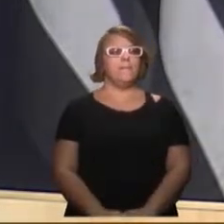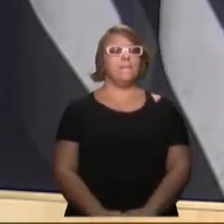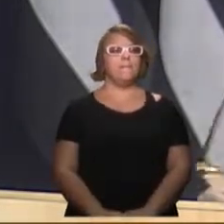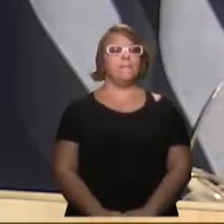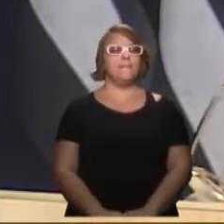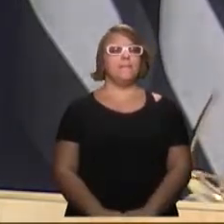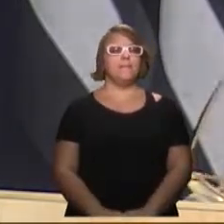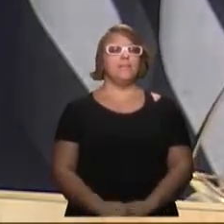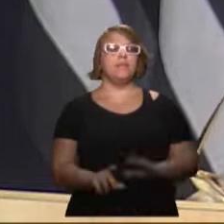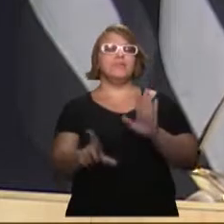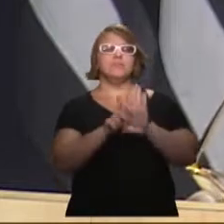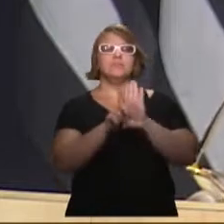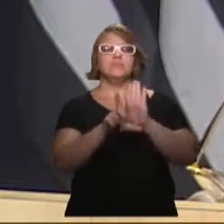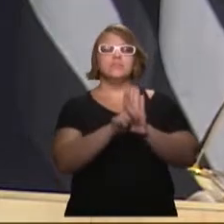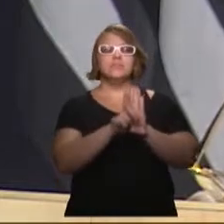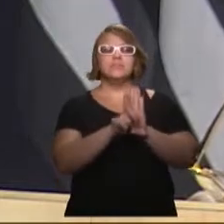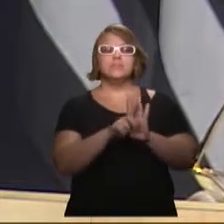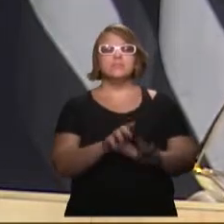legisladores.